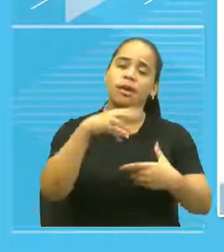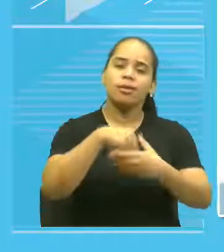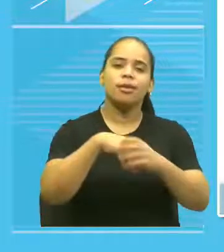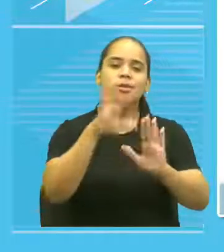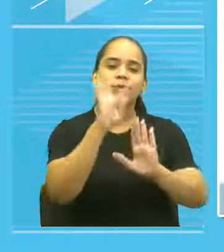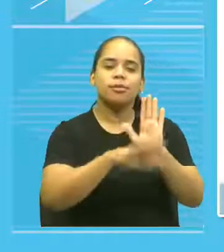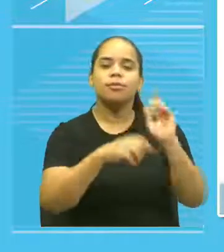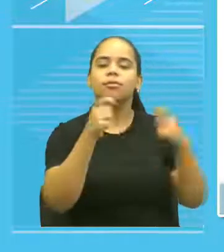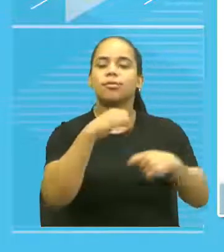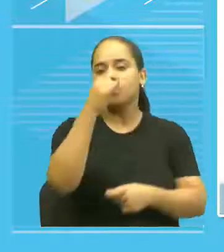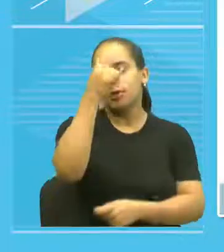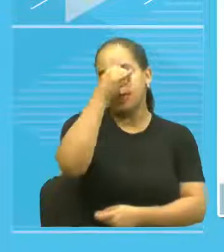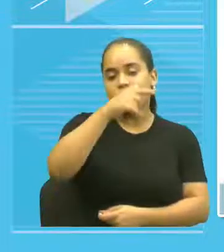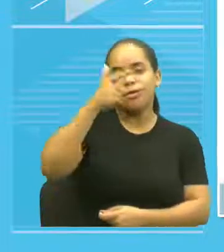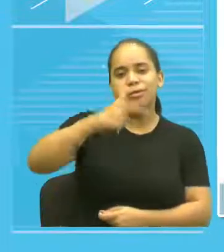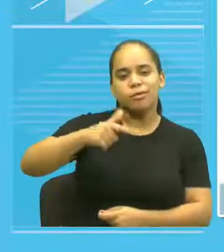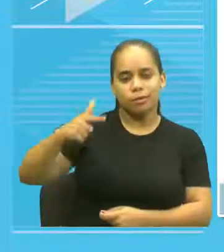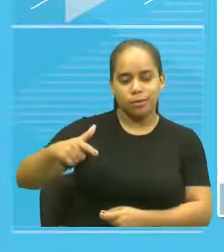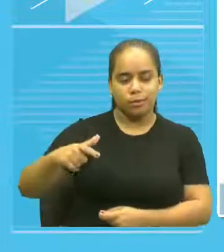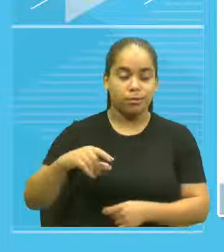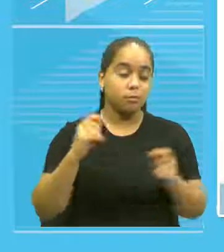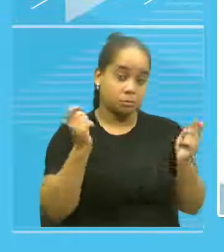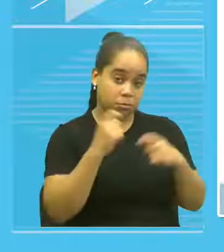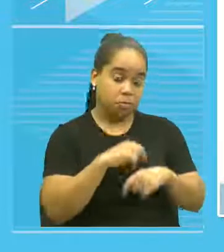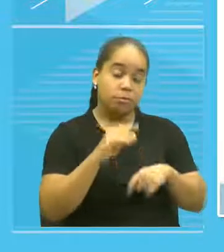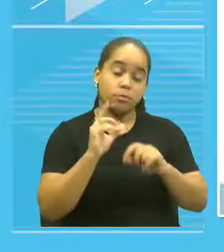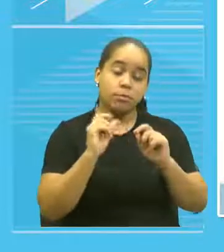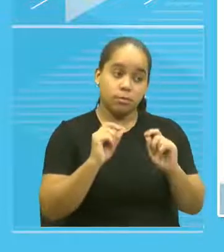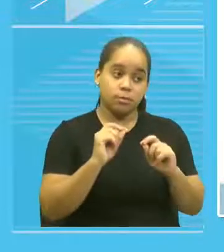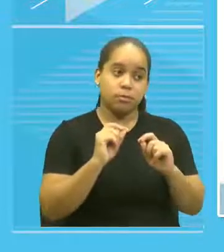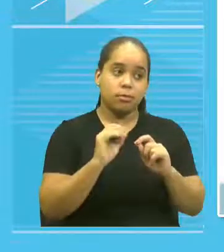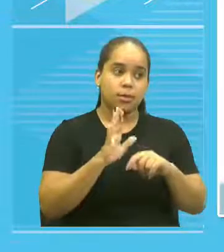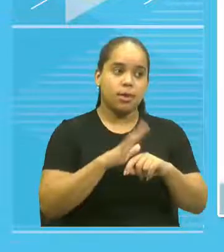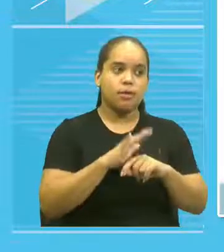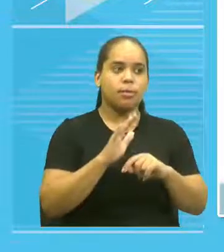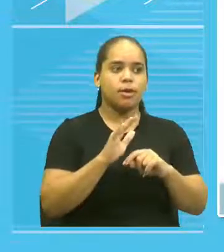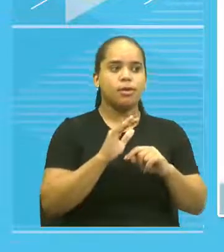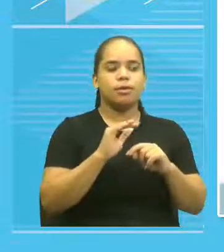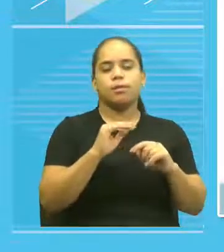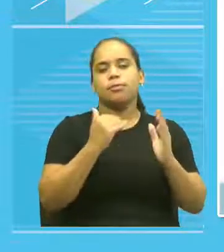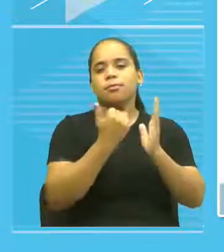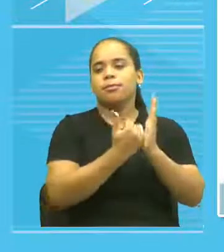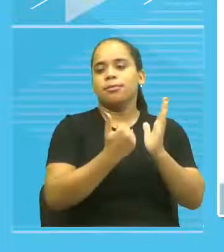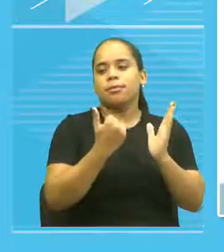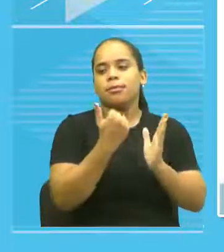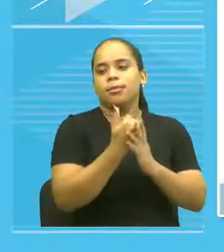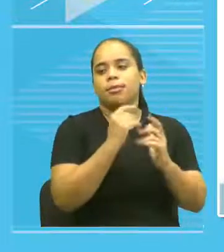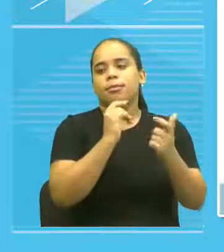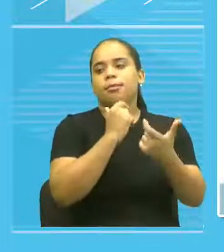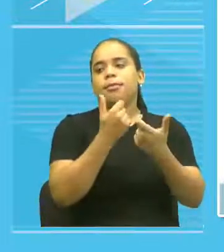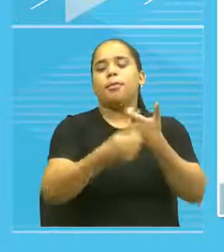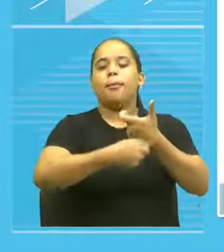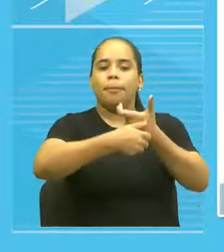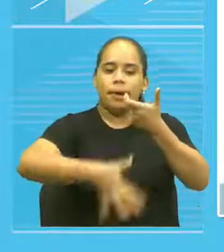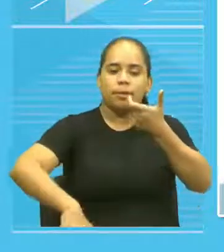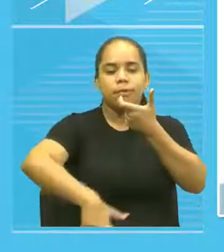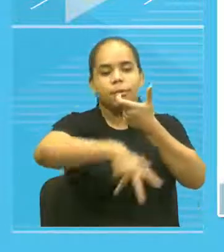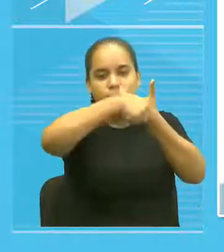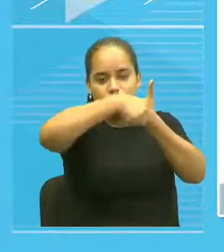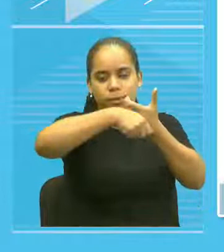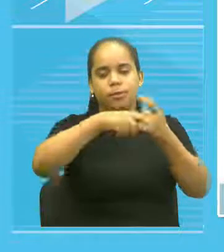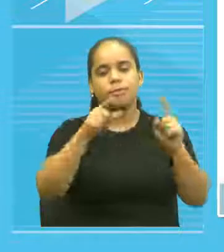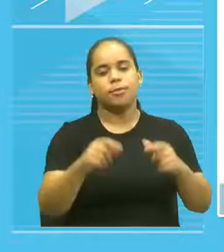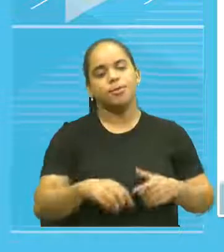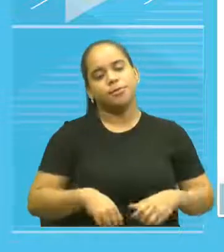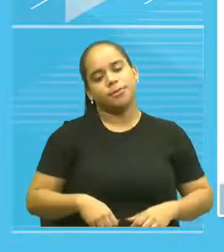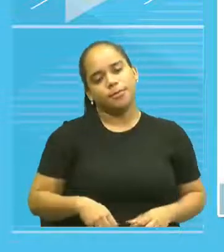tá bom galera que talvez vá se constituir mais com parônimo hiperônimo-hipônimo também dá certo